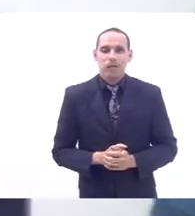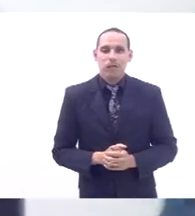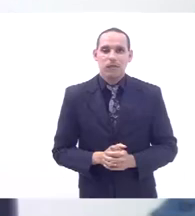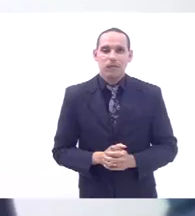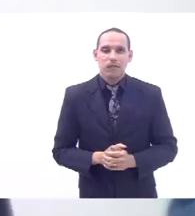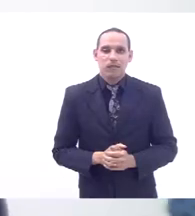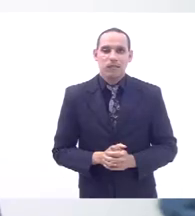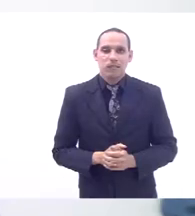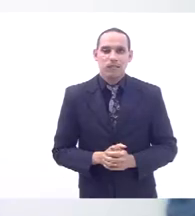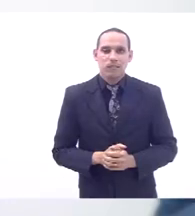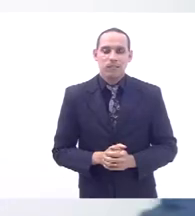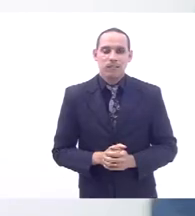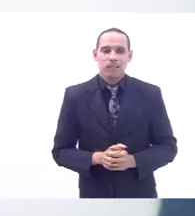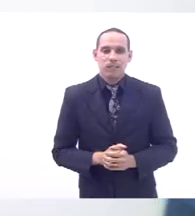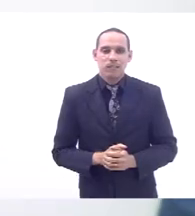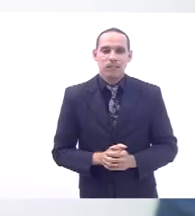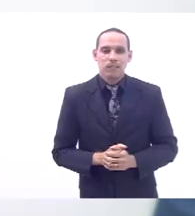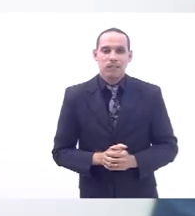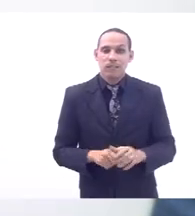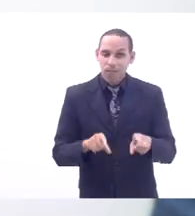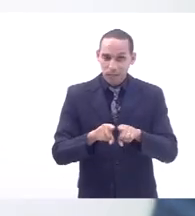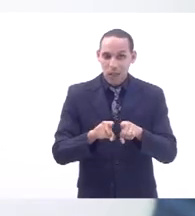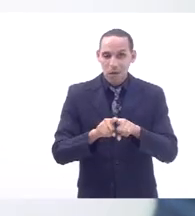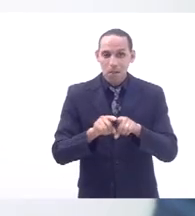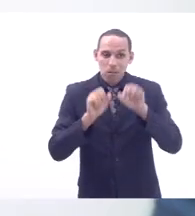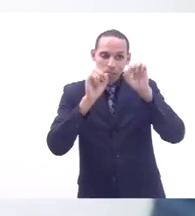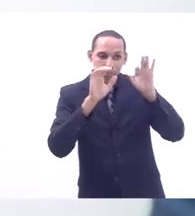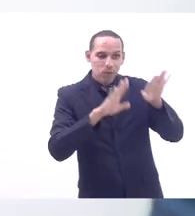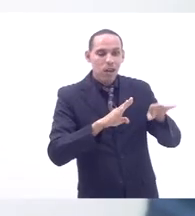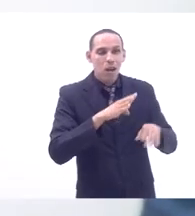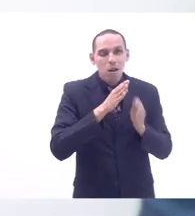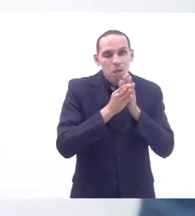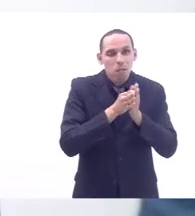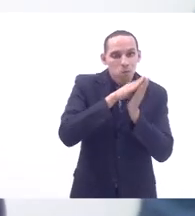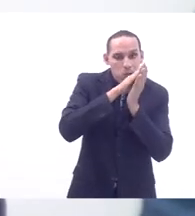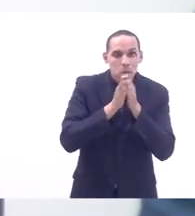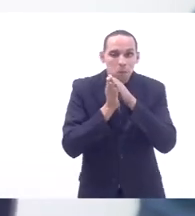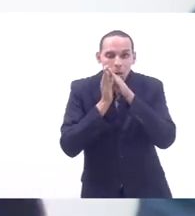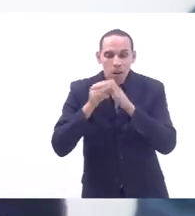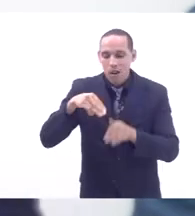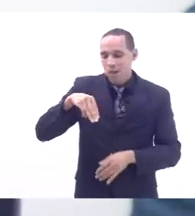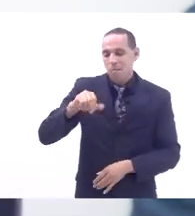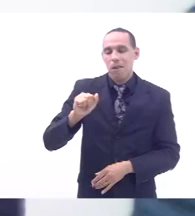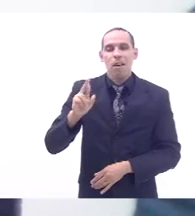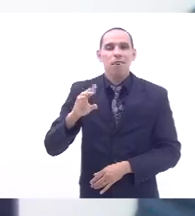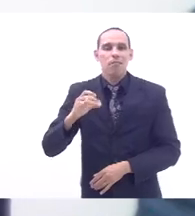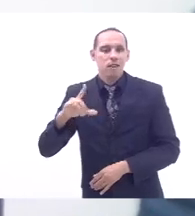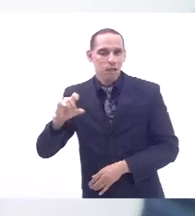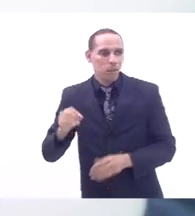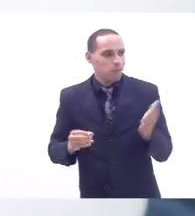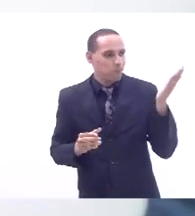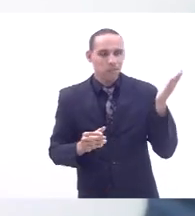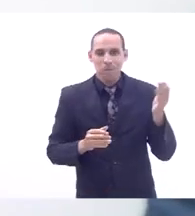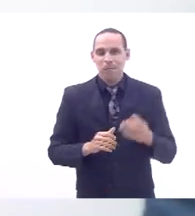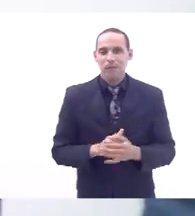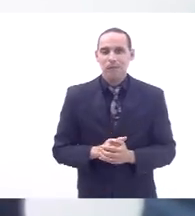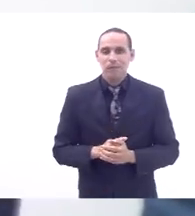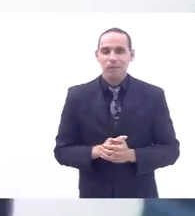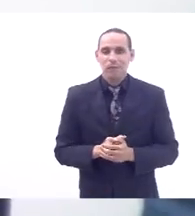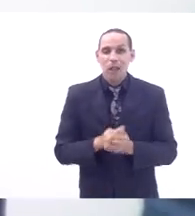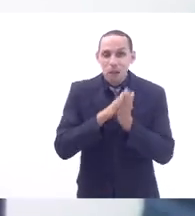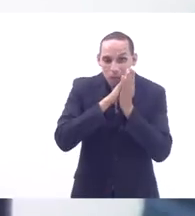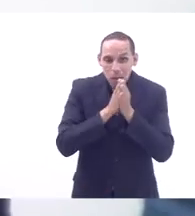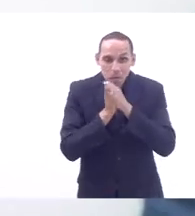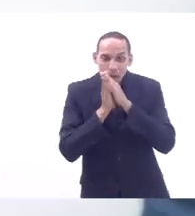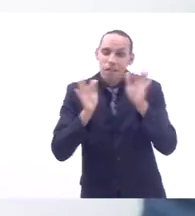ina. E bênção para o babá Marcelo também. E no meio do nigba ti mo debi bayi. Babá está